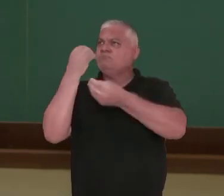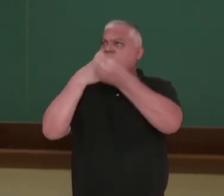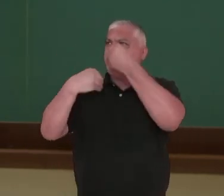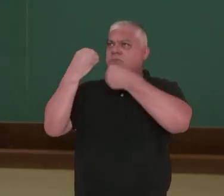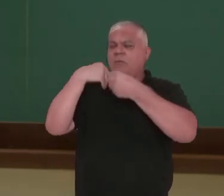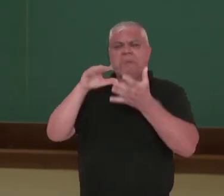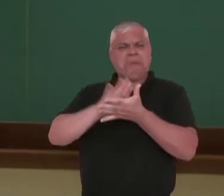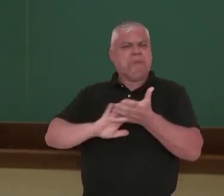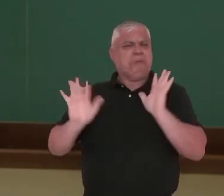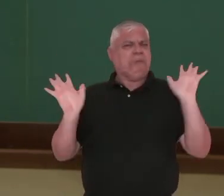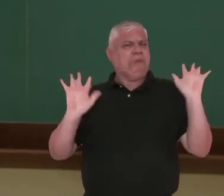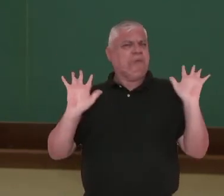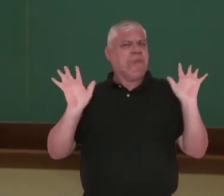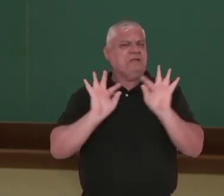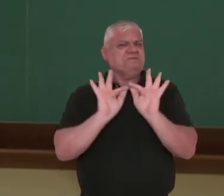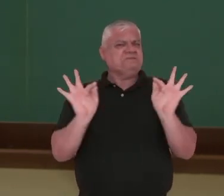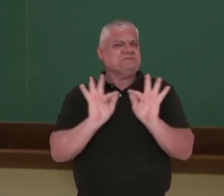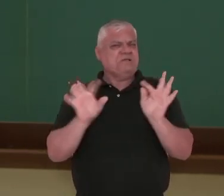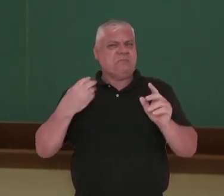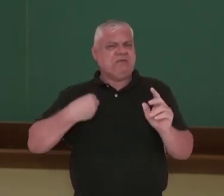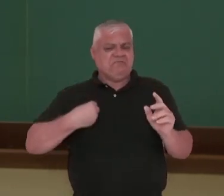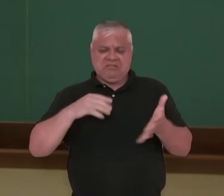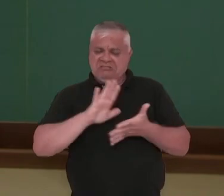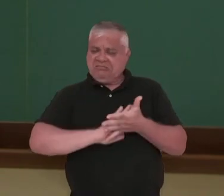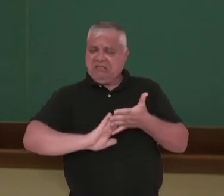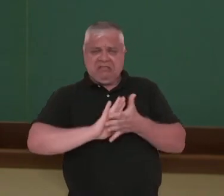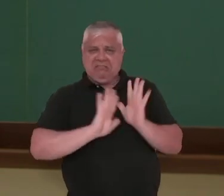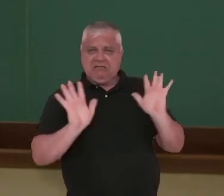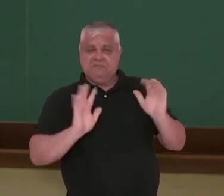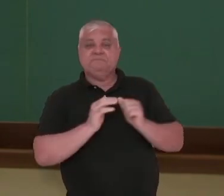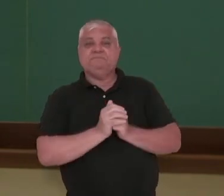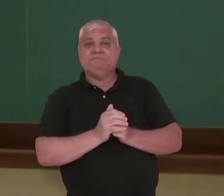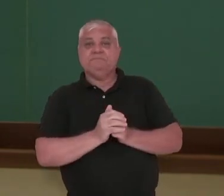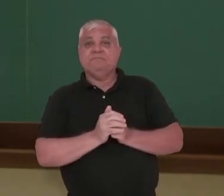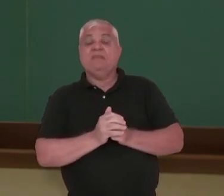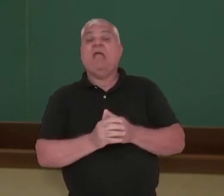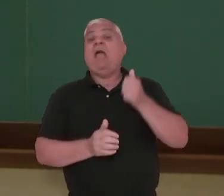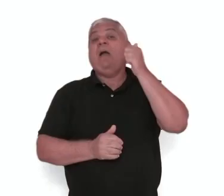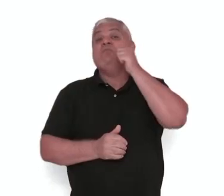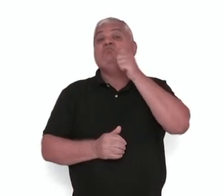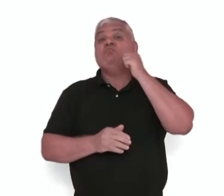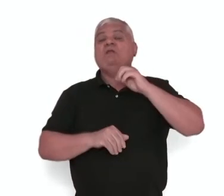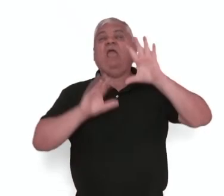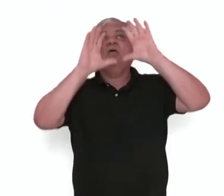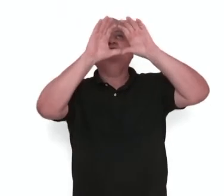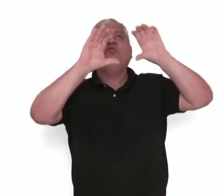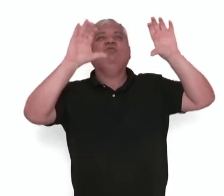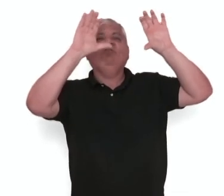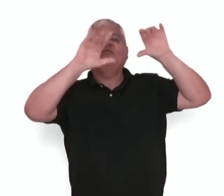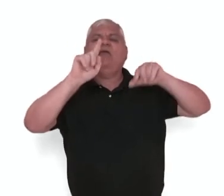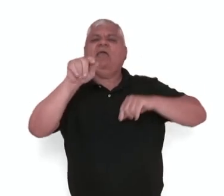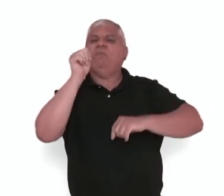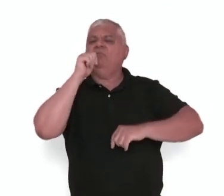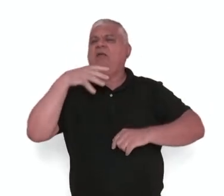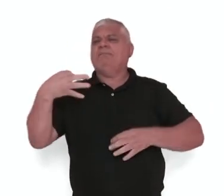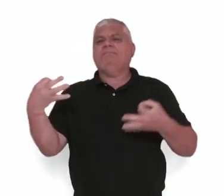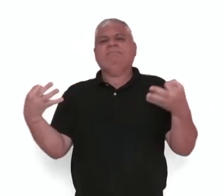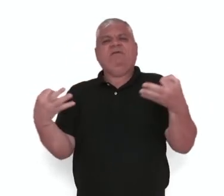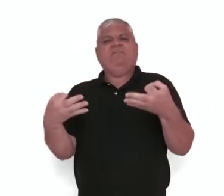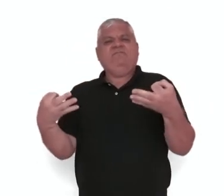questões simples de subsistência, como alimentação. A mulher das nuvens seria a mulher ideal,